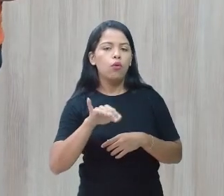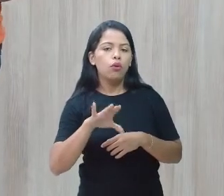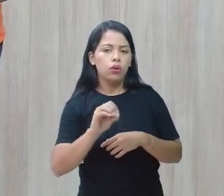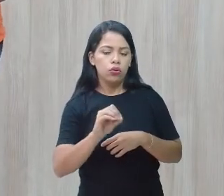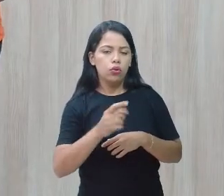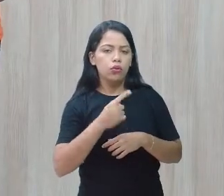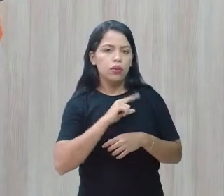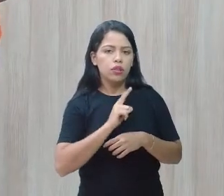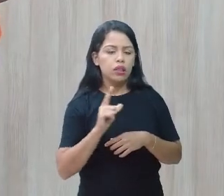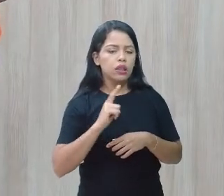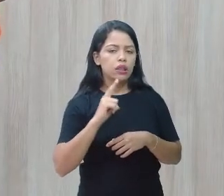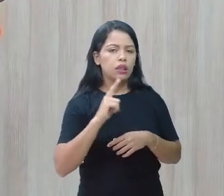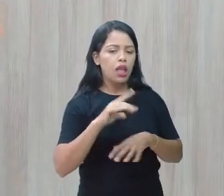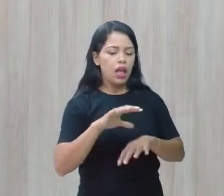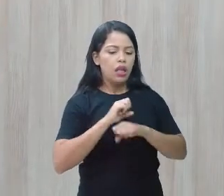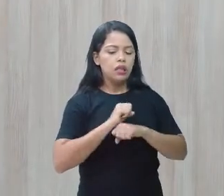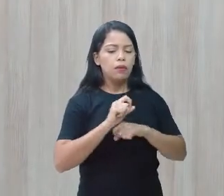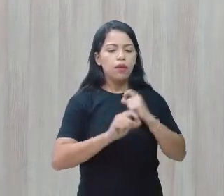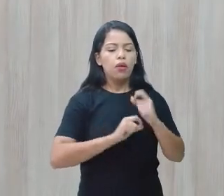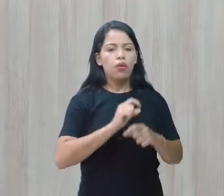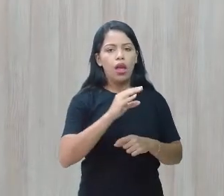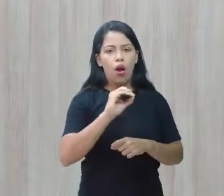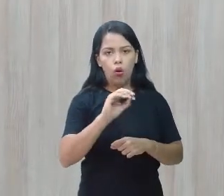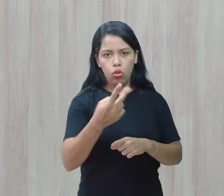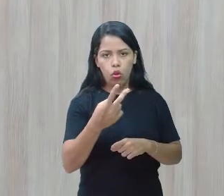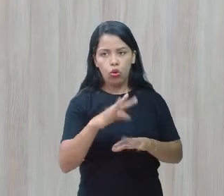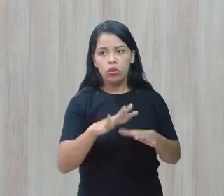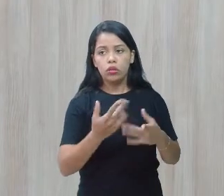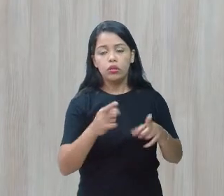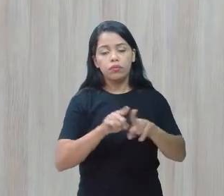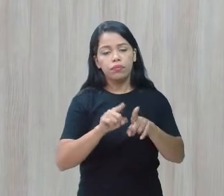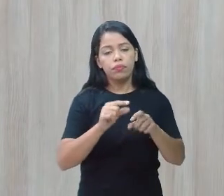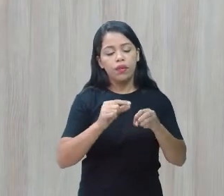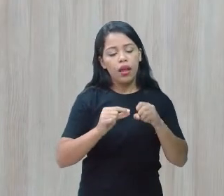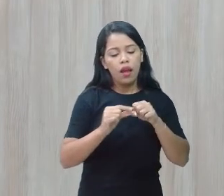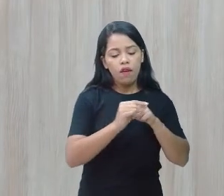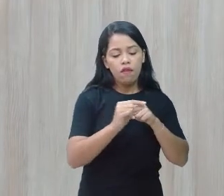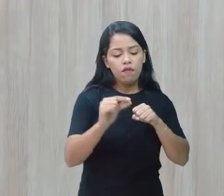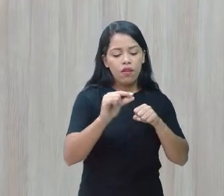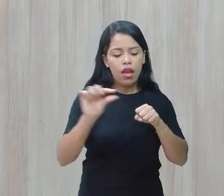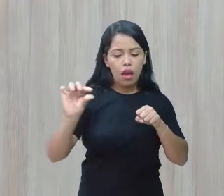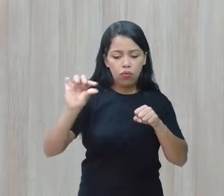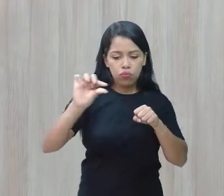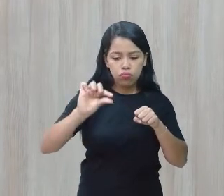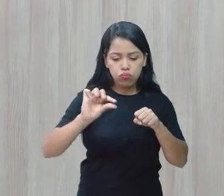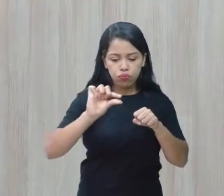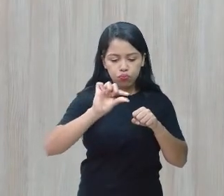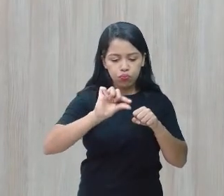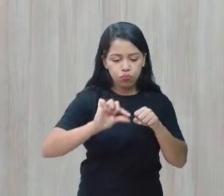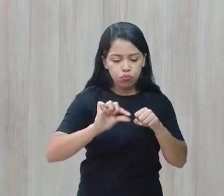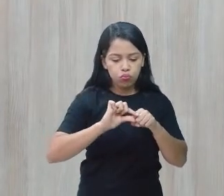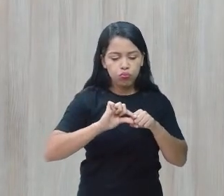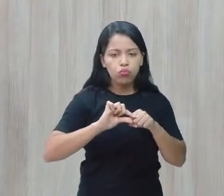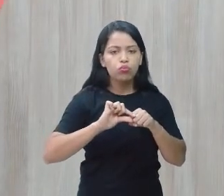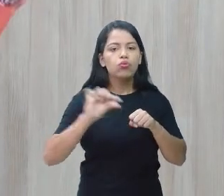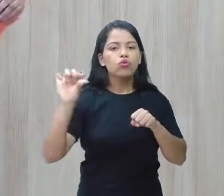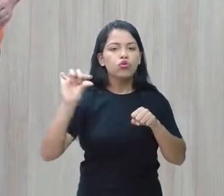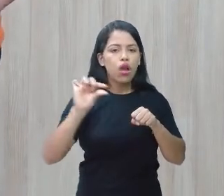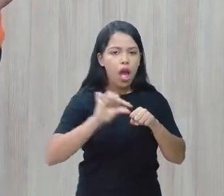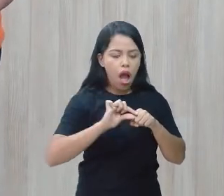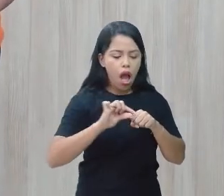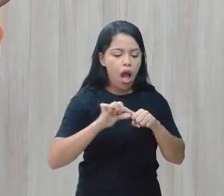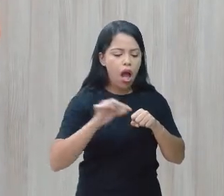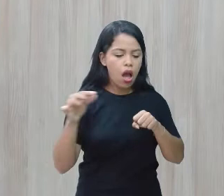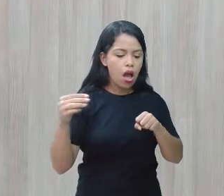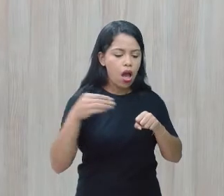receber o gás oxigênio. E no caso das veias que estão chegando, né, para o coração, ora ela está chegando de todo o